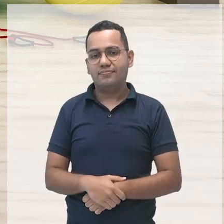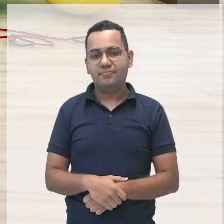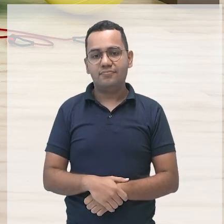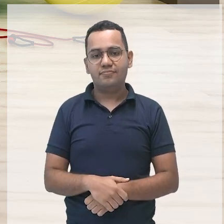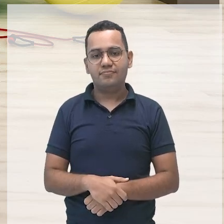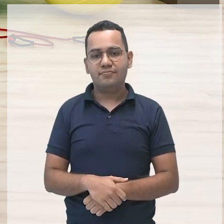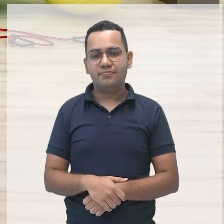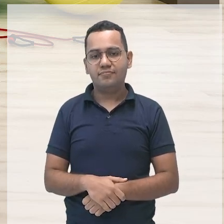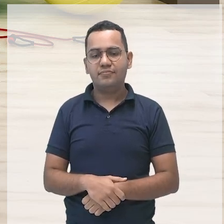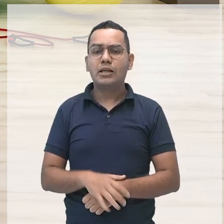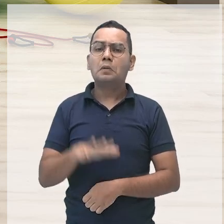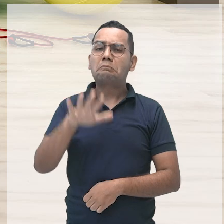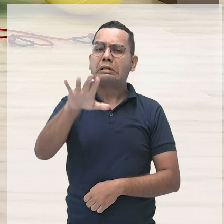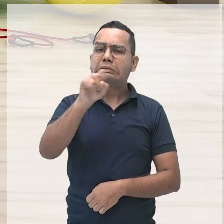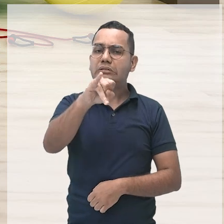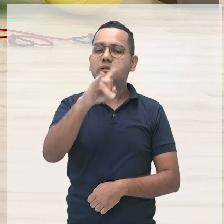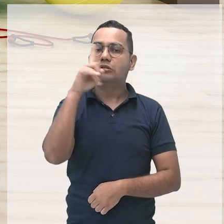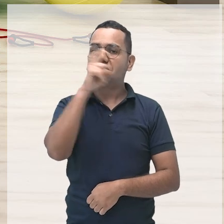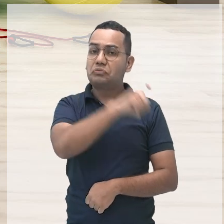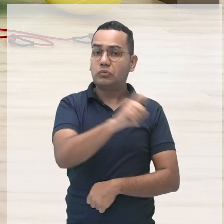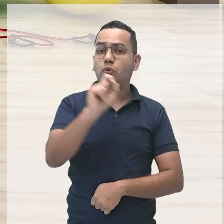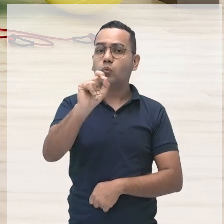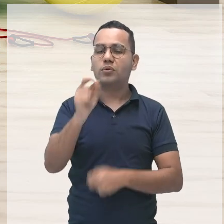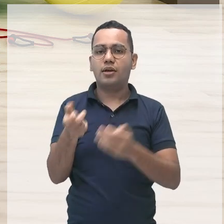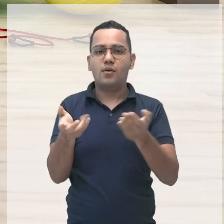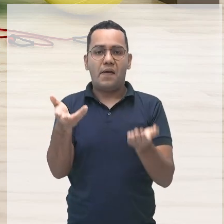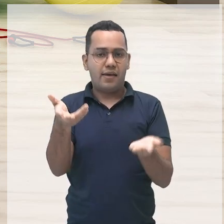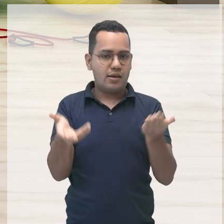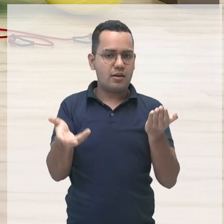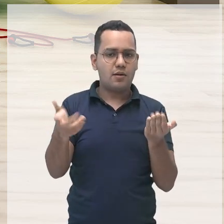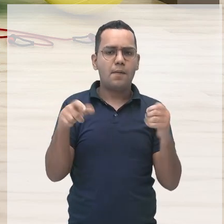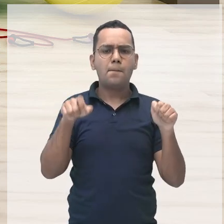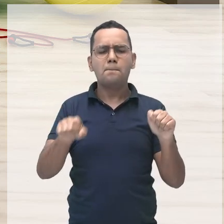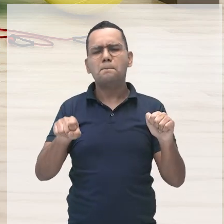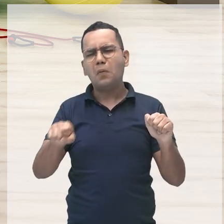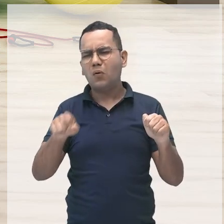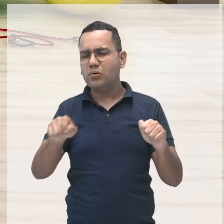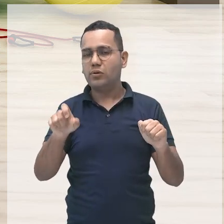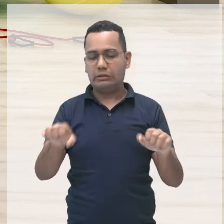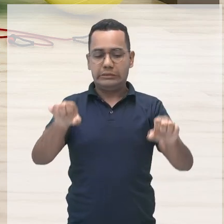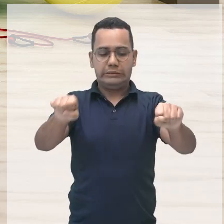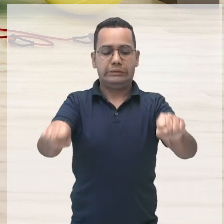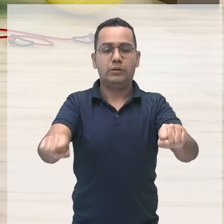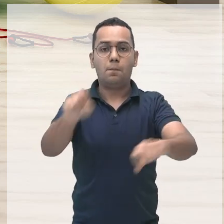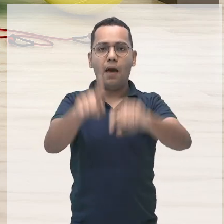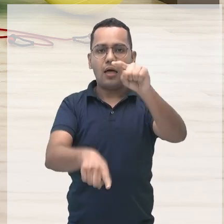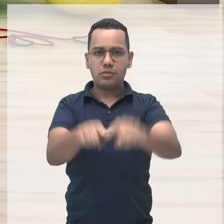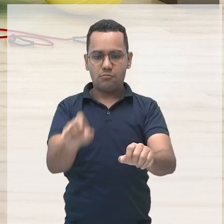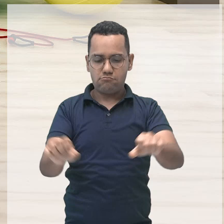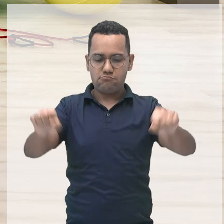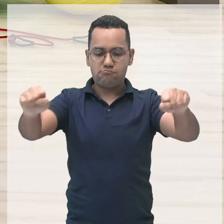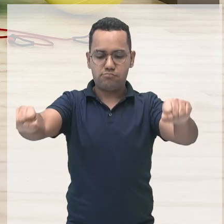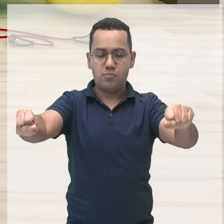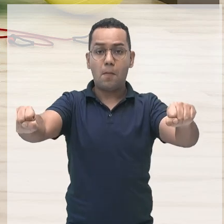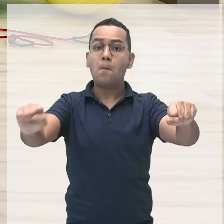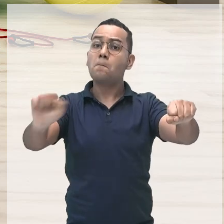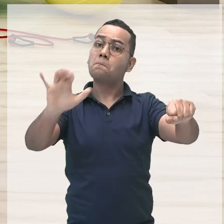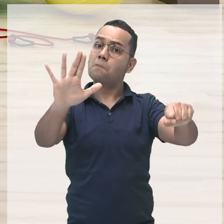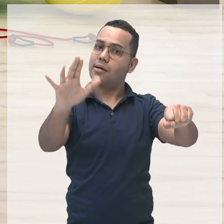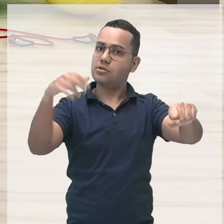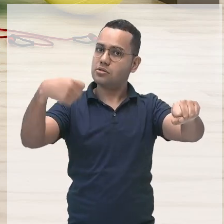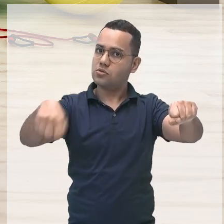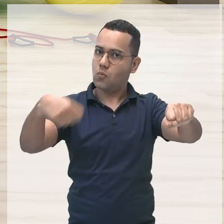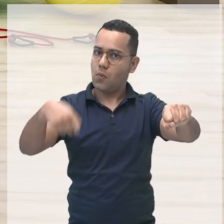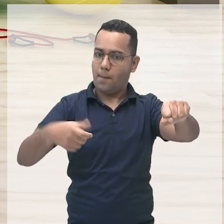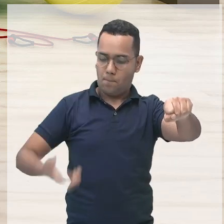tiver problema com equilíbrio, alguma coisa do tipo, pode se segurar, não tem problema nenhum, contanto que você estimule essa